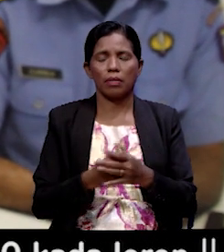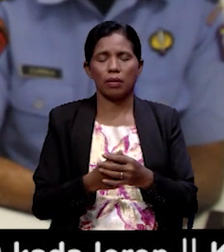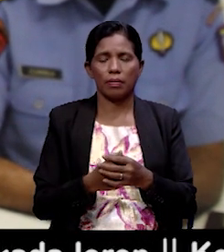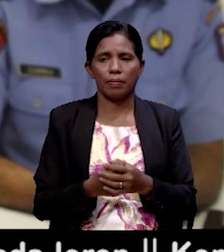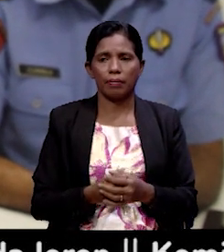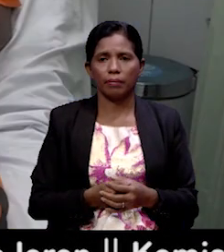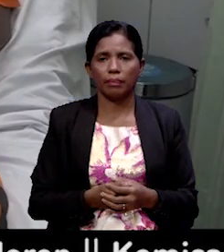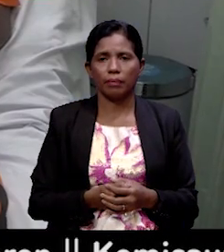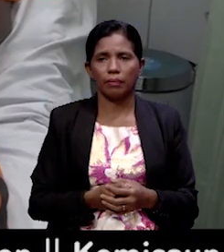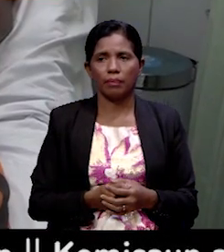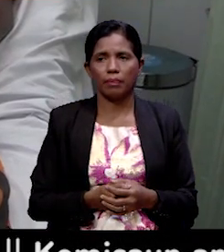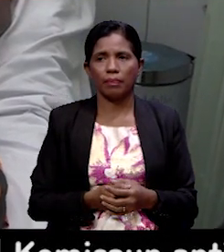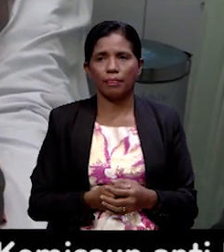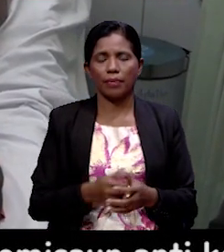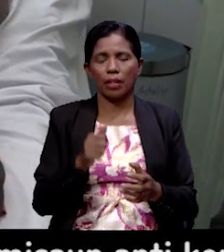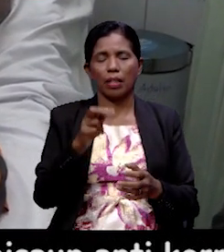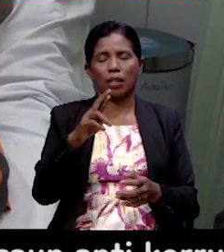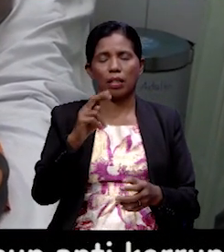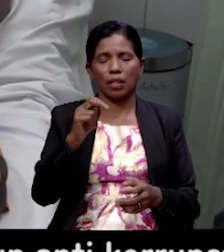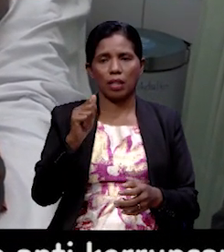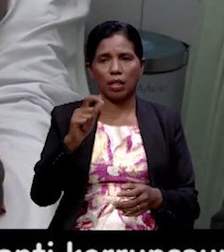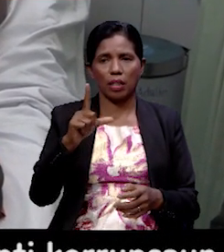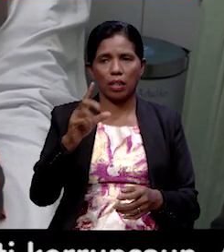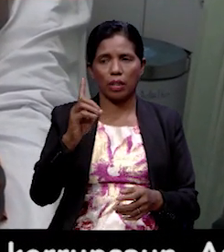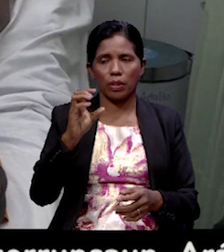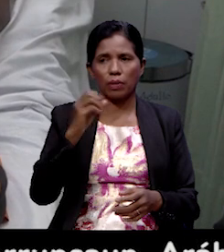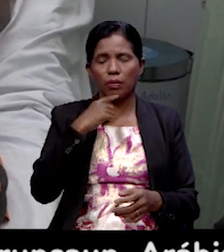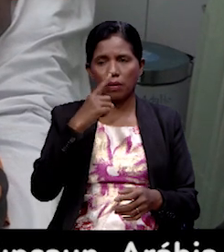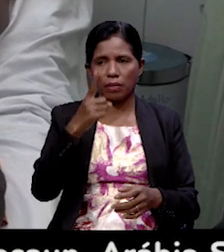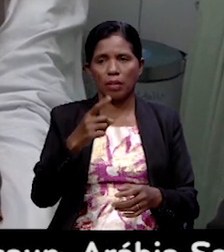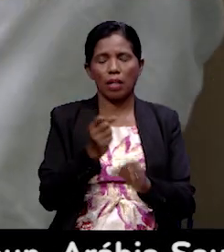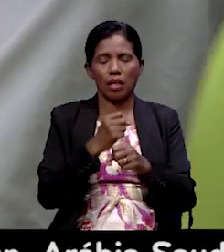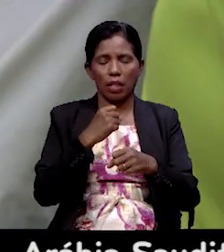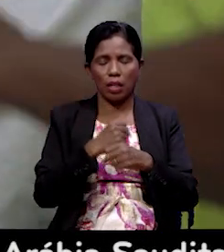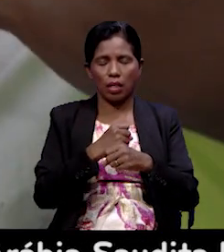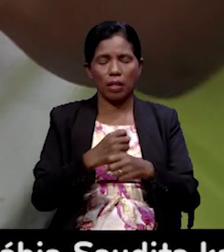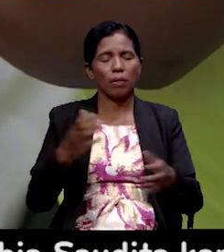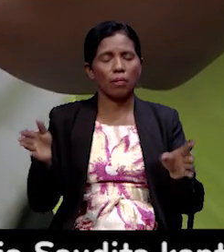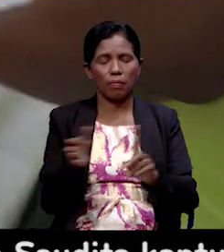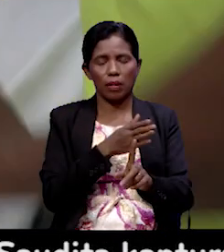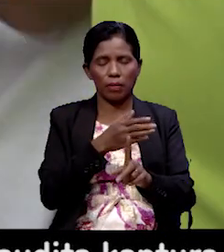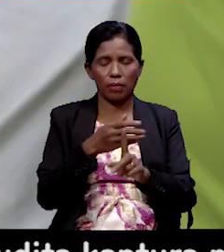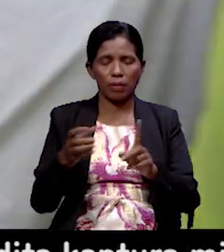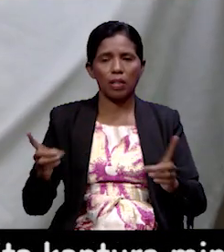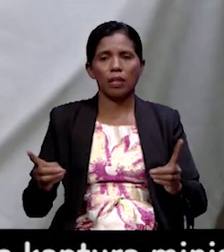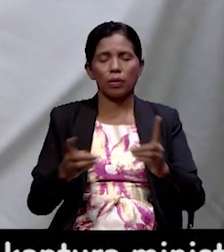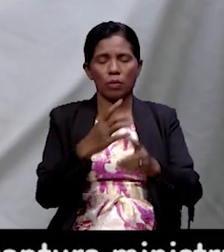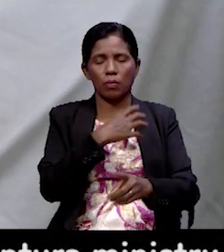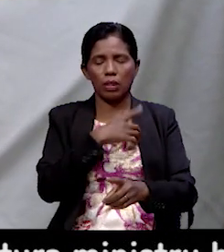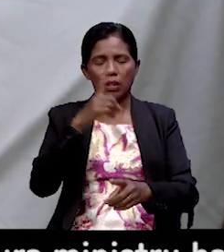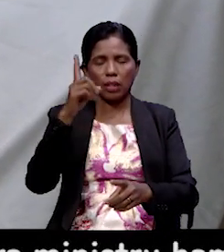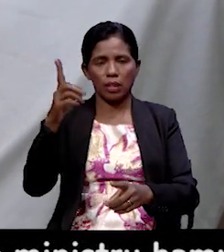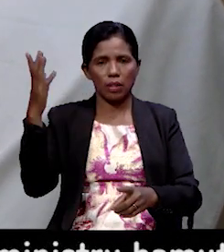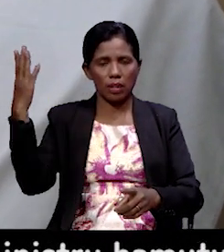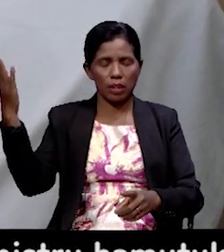Nhoi. Arnaldo informa, suspeito inicial SJ, antes né, ralou na agressão física a sua agente Penetele Ida e a